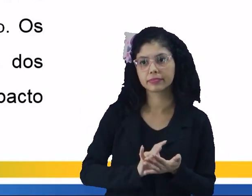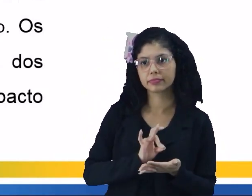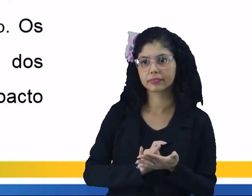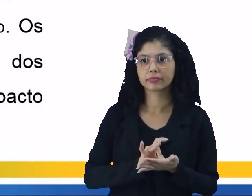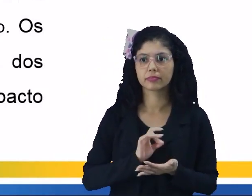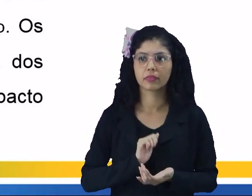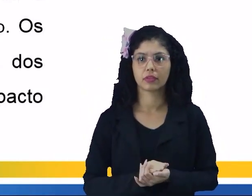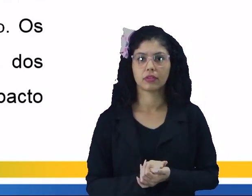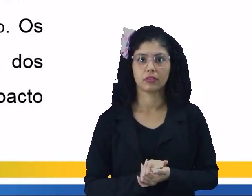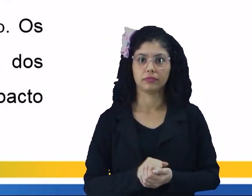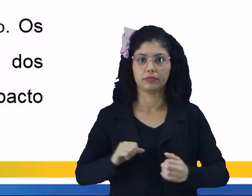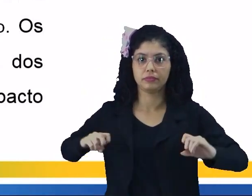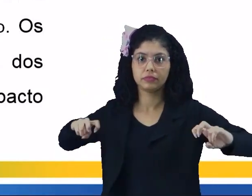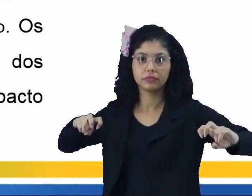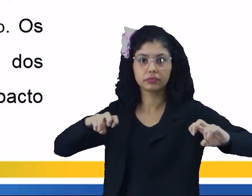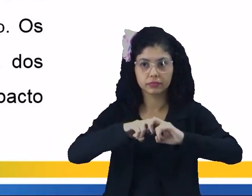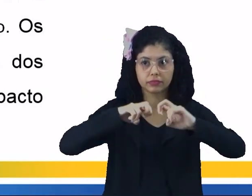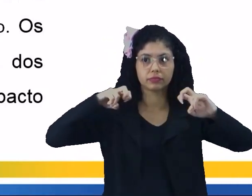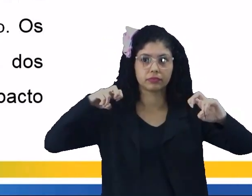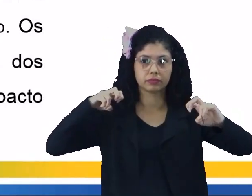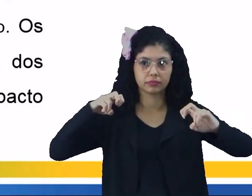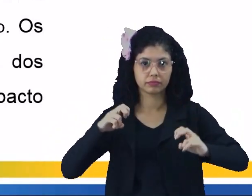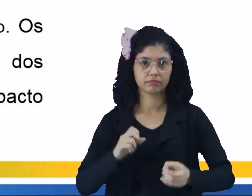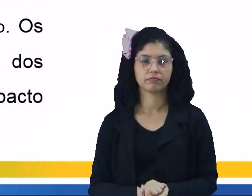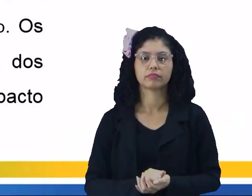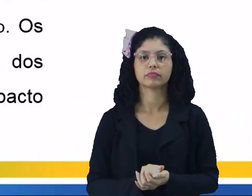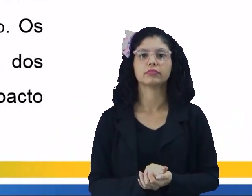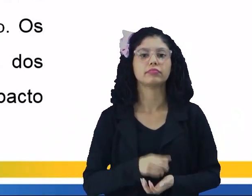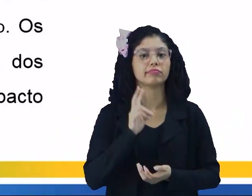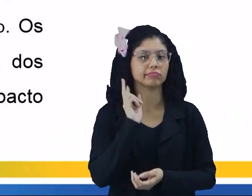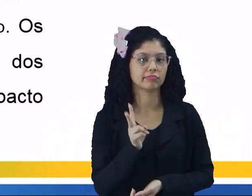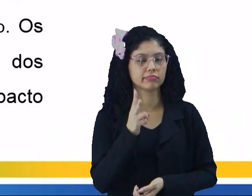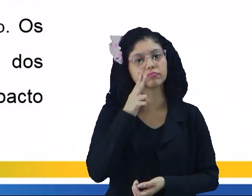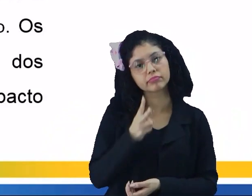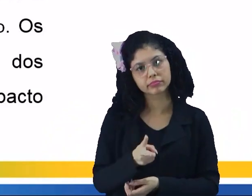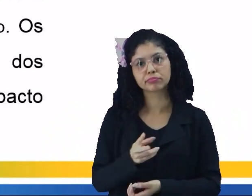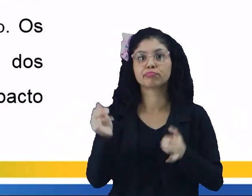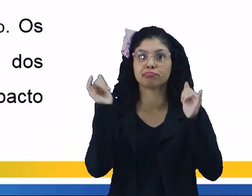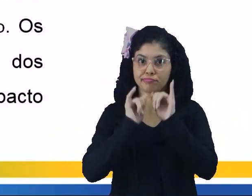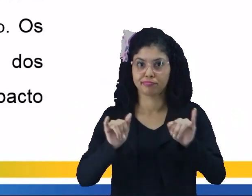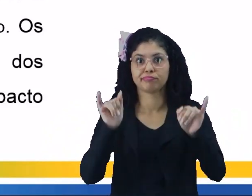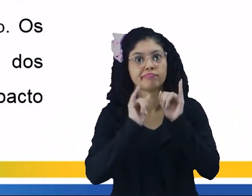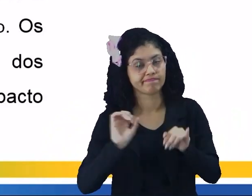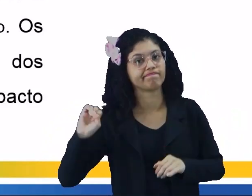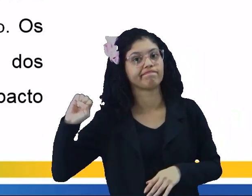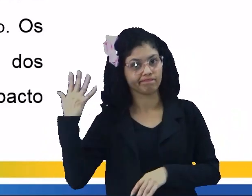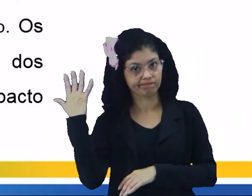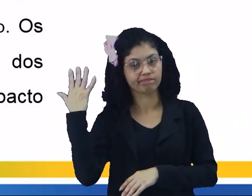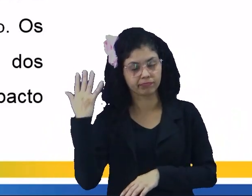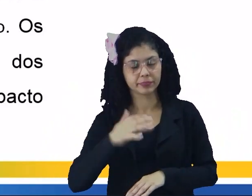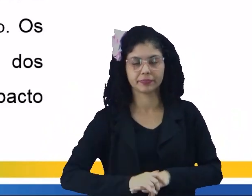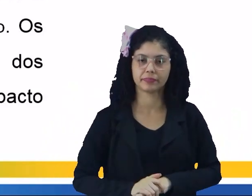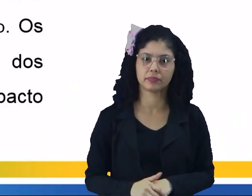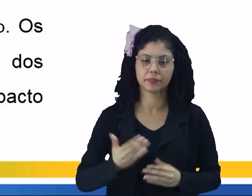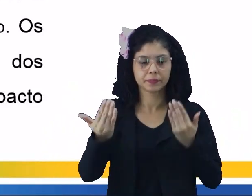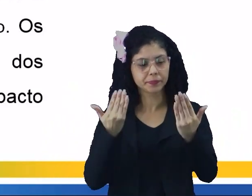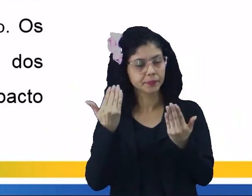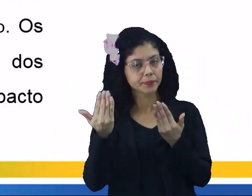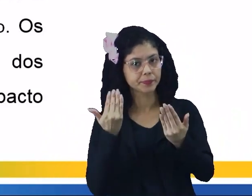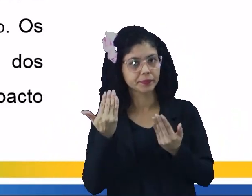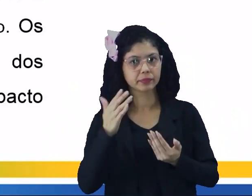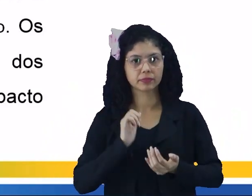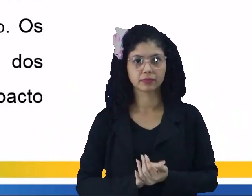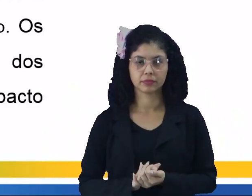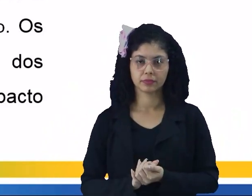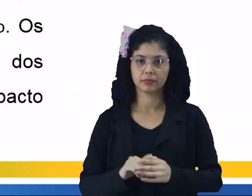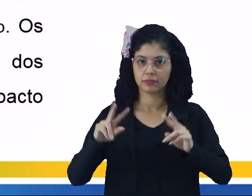verdade? Colisão de automóveis, né, que a gente sempre vê noticiários acontecendo. Então, relacionou